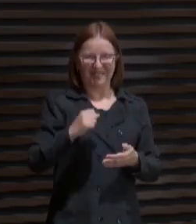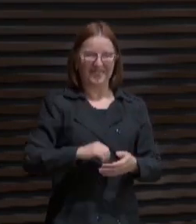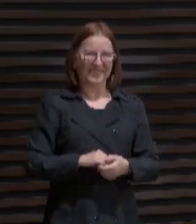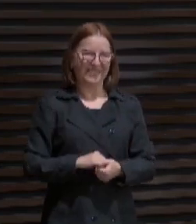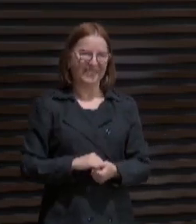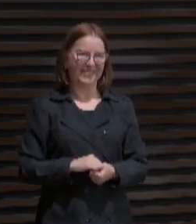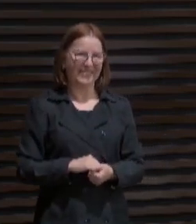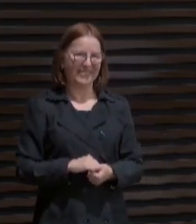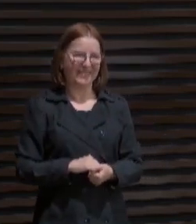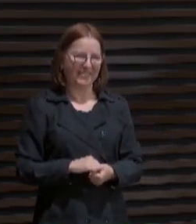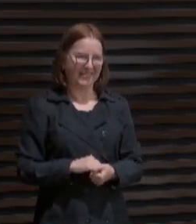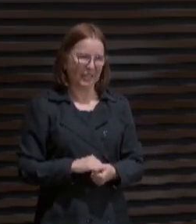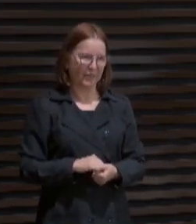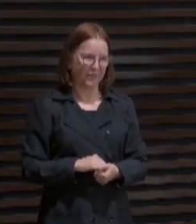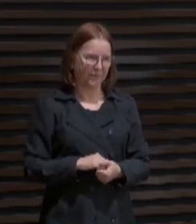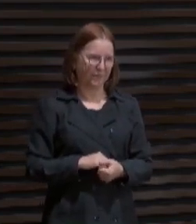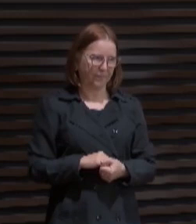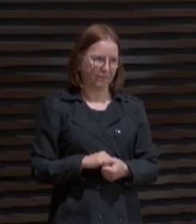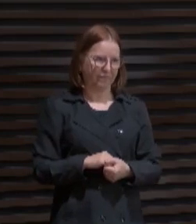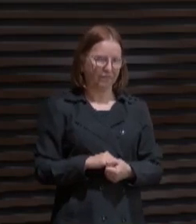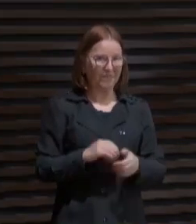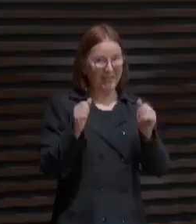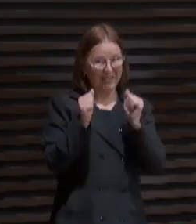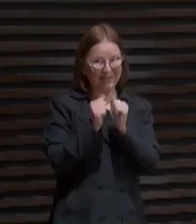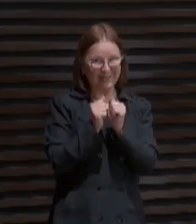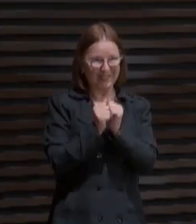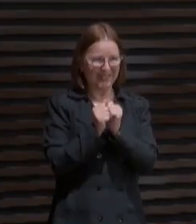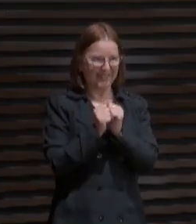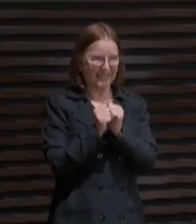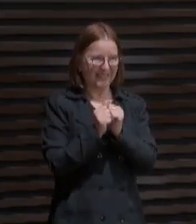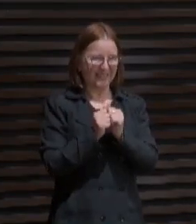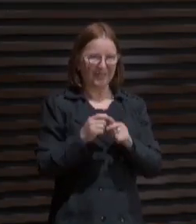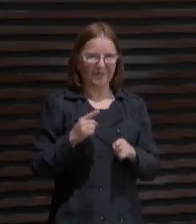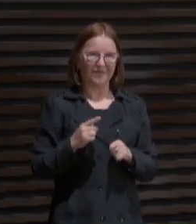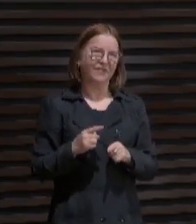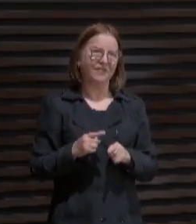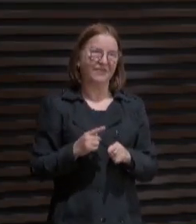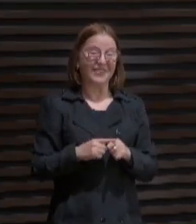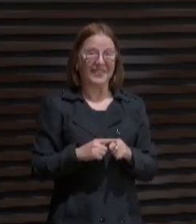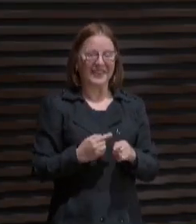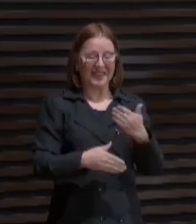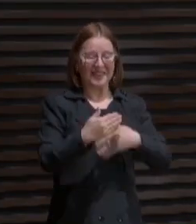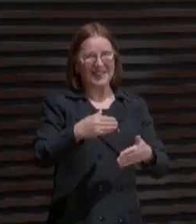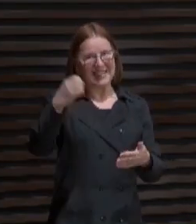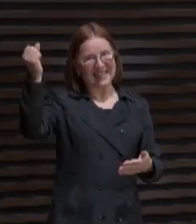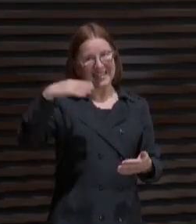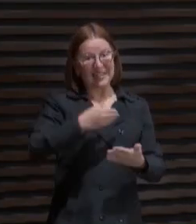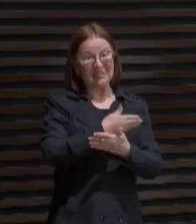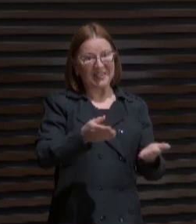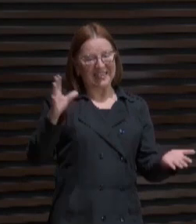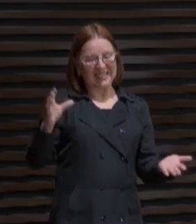Vamos juntos? Porque pela graça sois